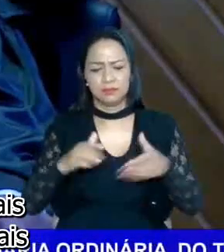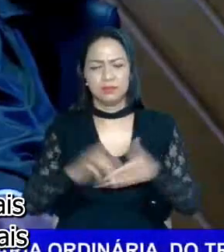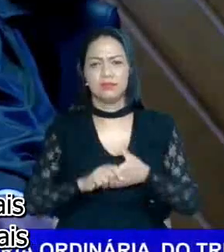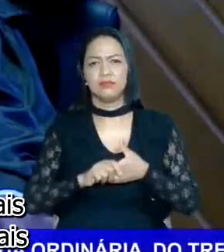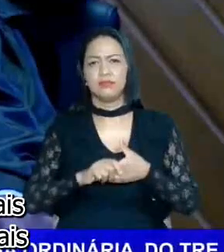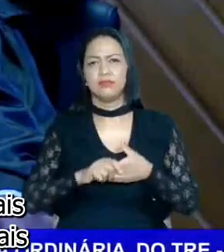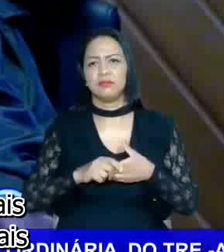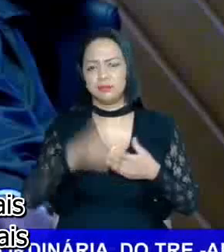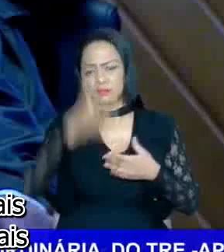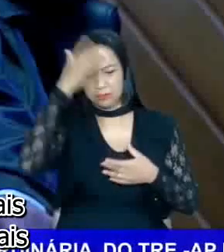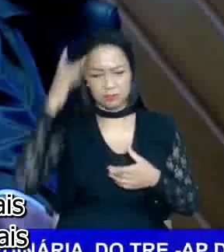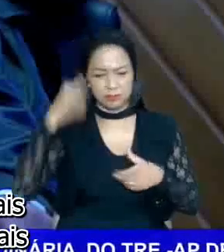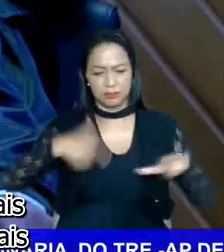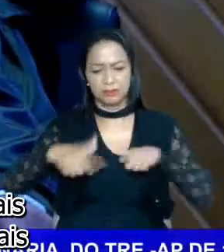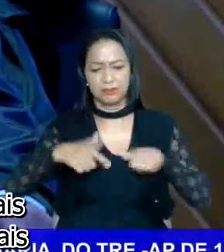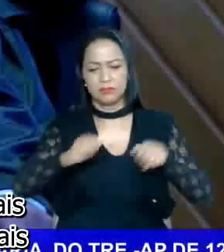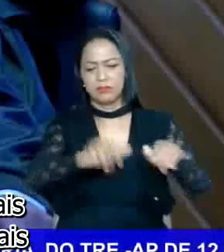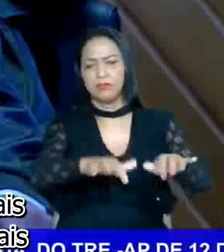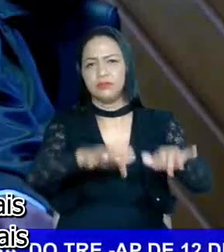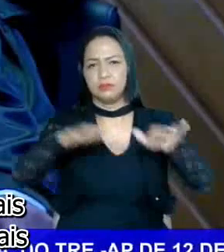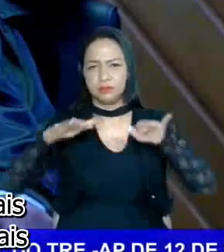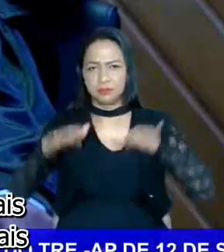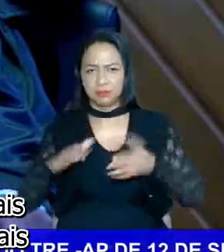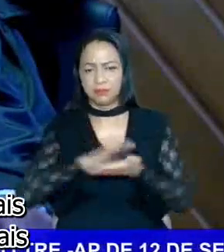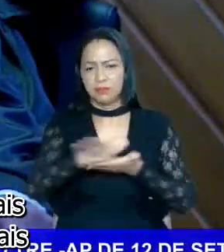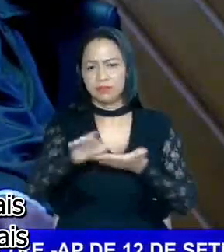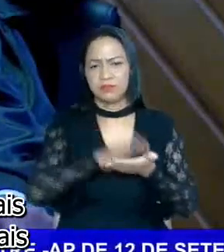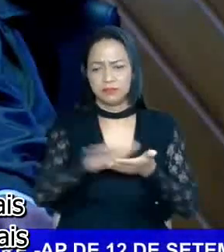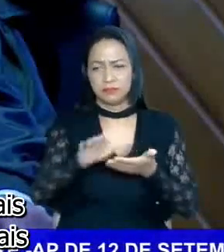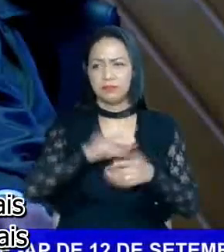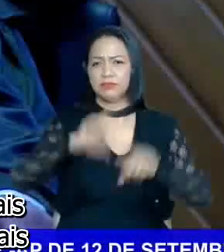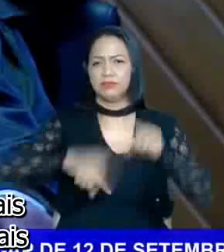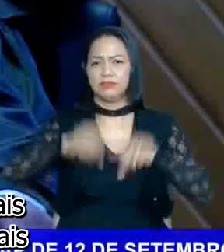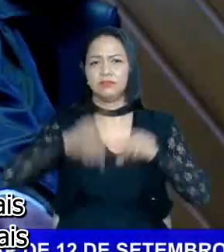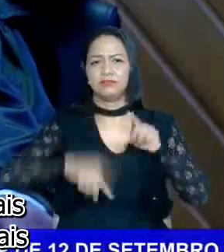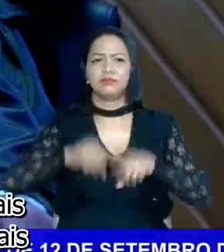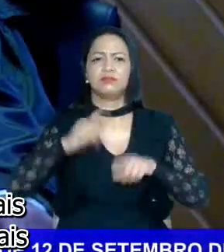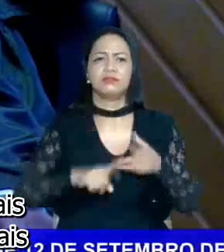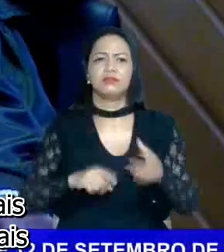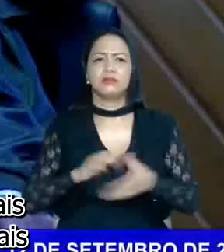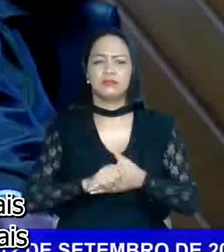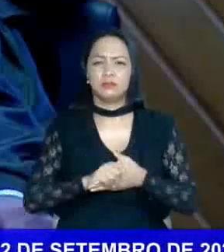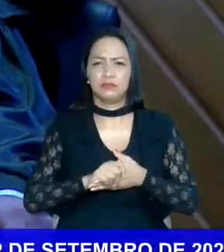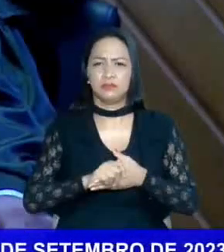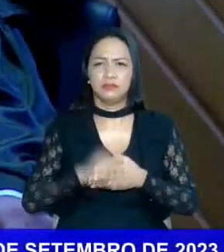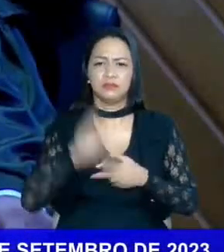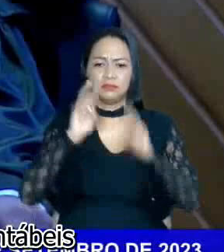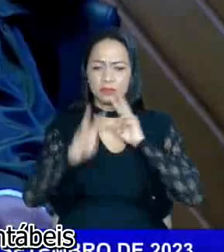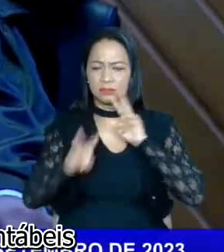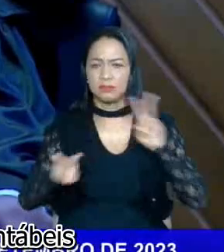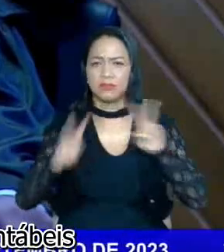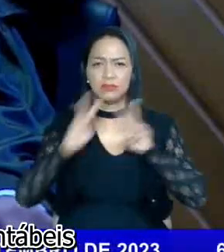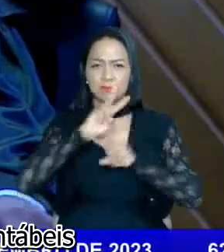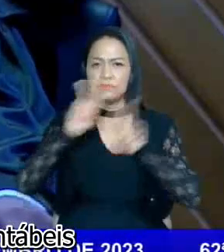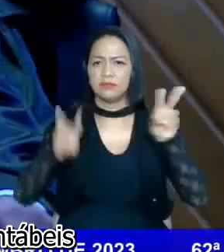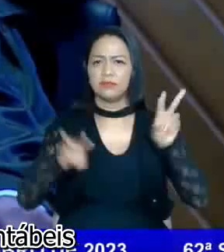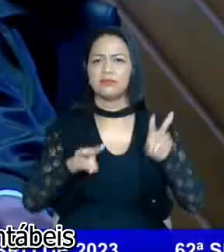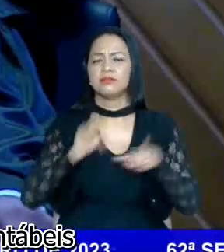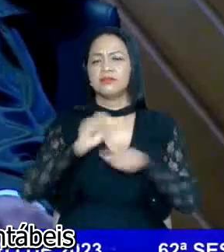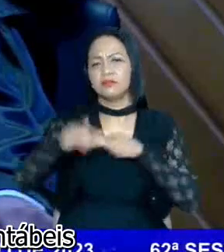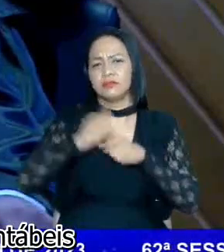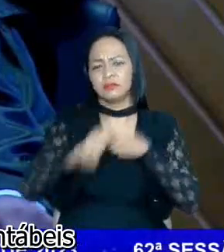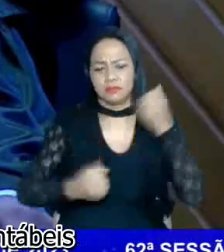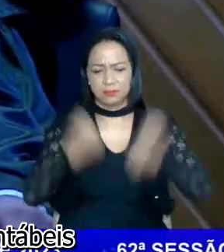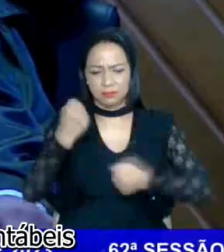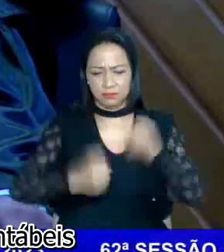e mobilização de rua, publicidade por materiais impressos, produção de conteúdo audiovisuais, locação de veículos e